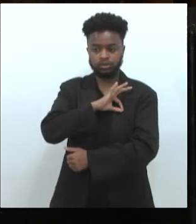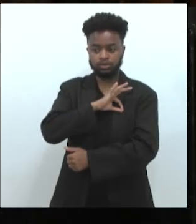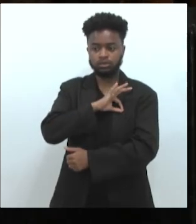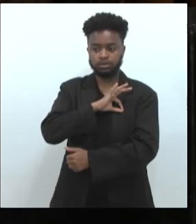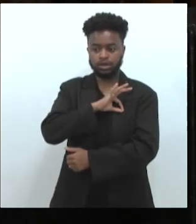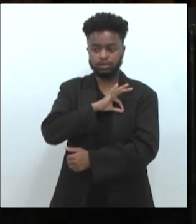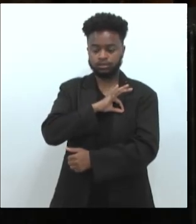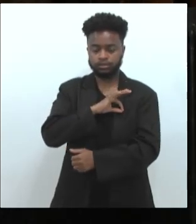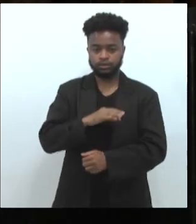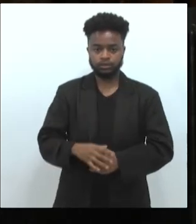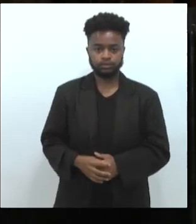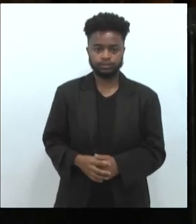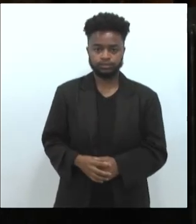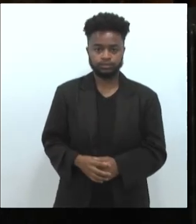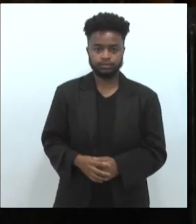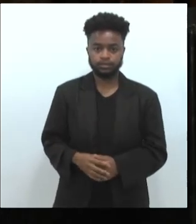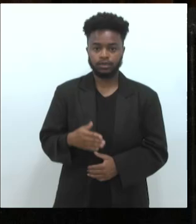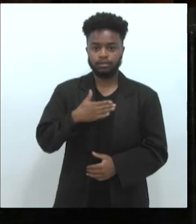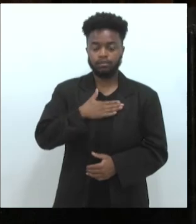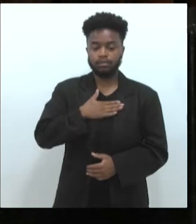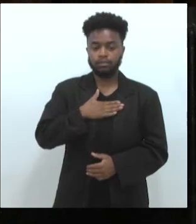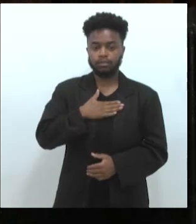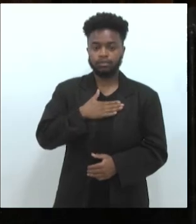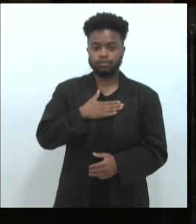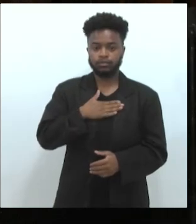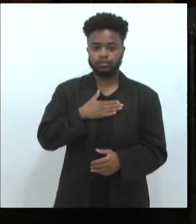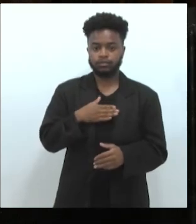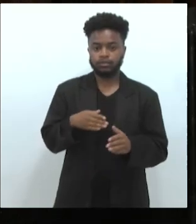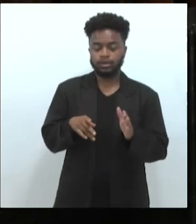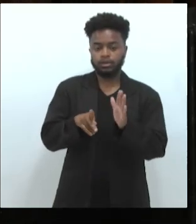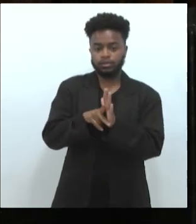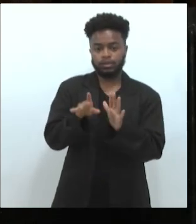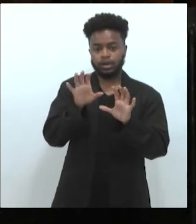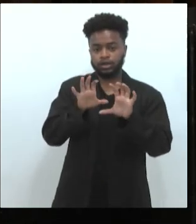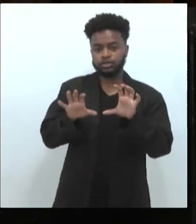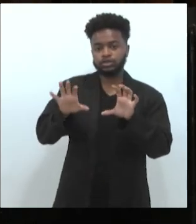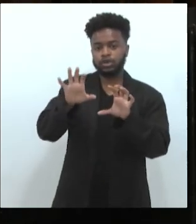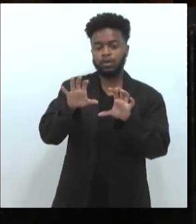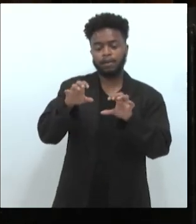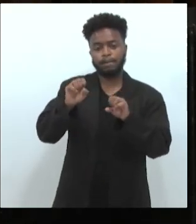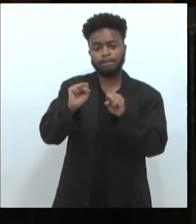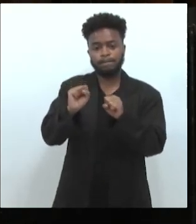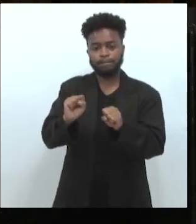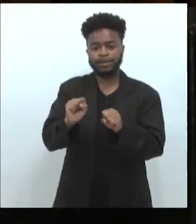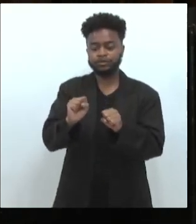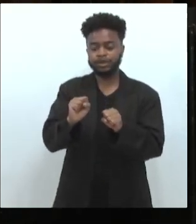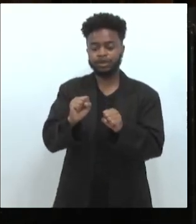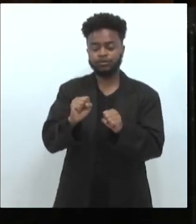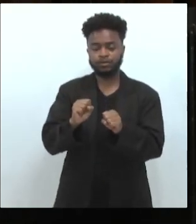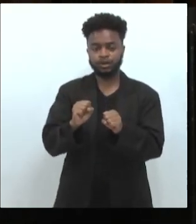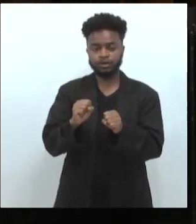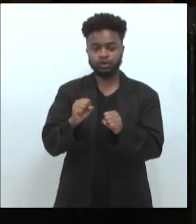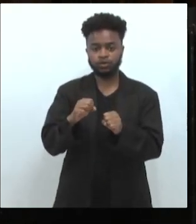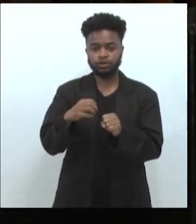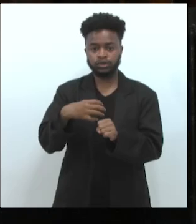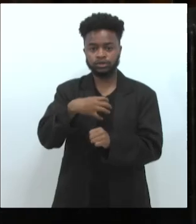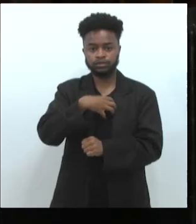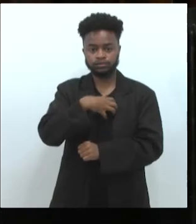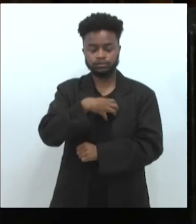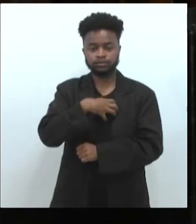região, onde se tira barricadas, onde se enfrenta o crime